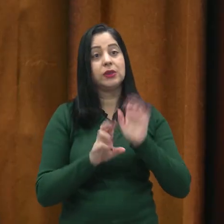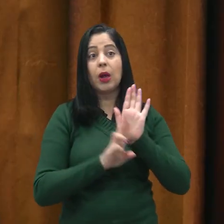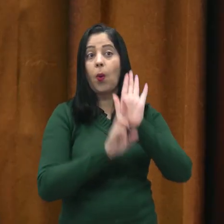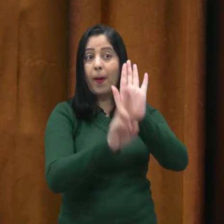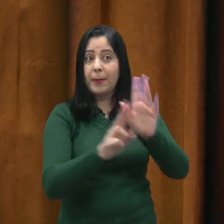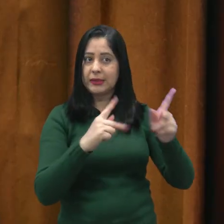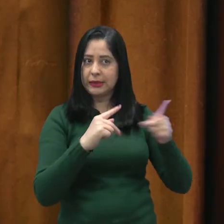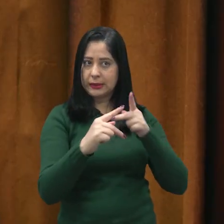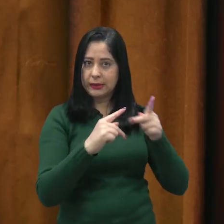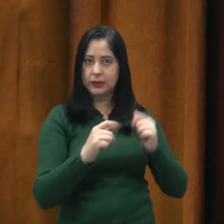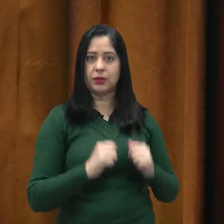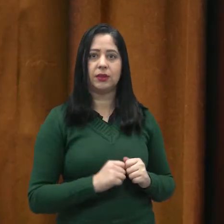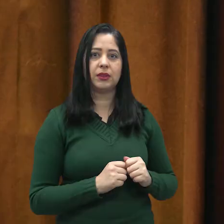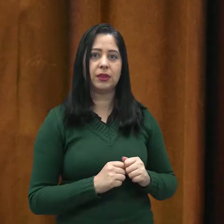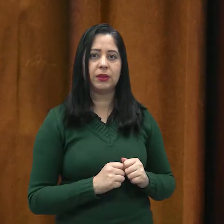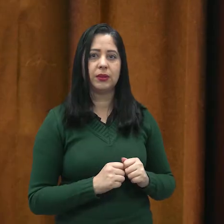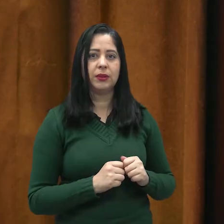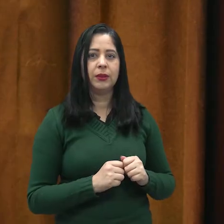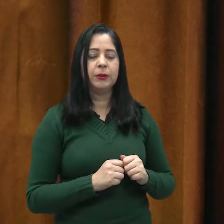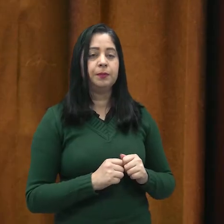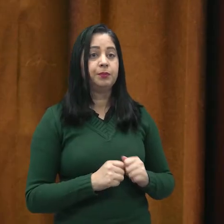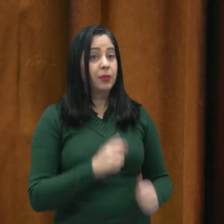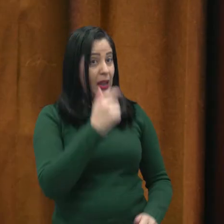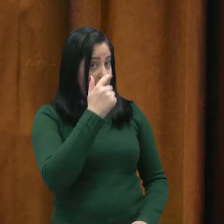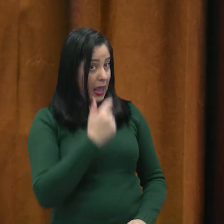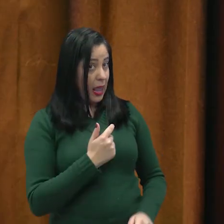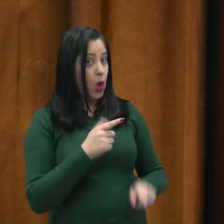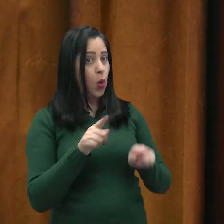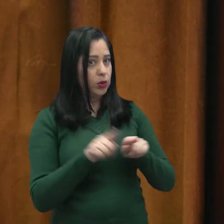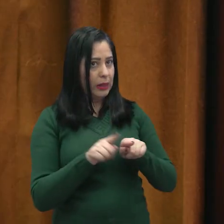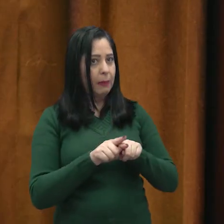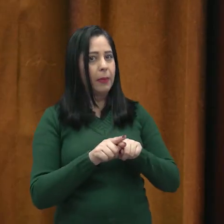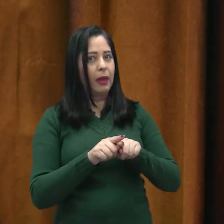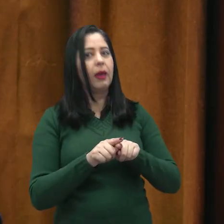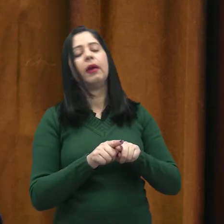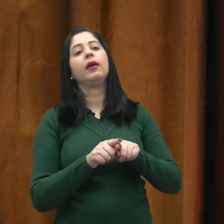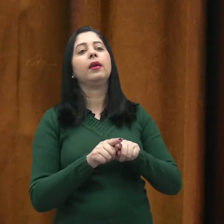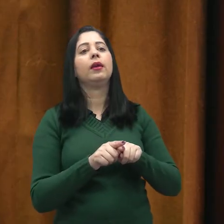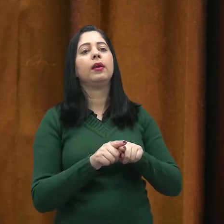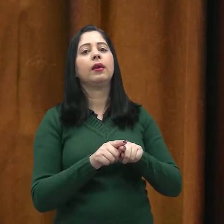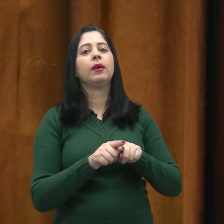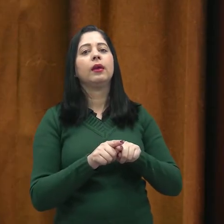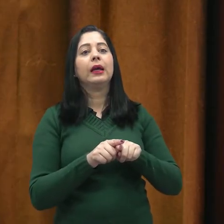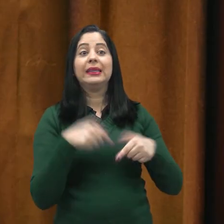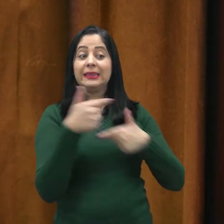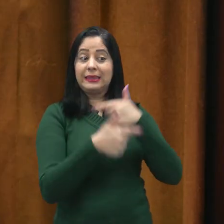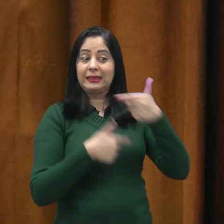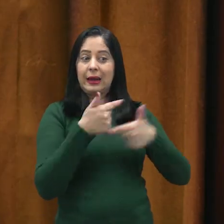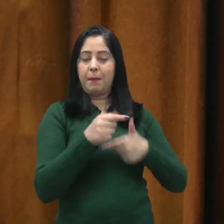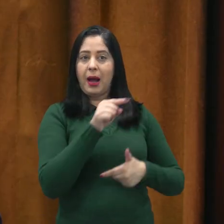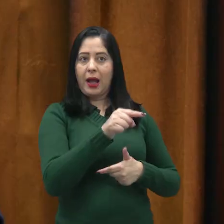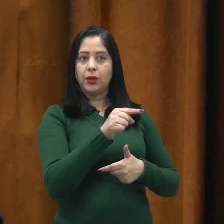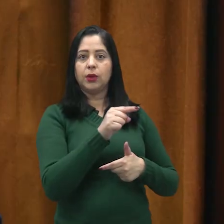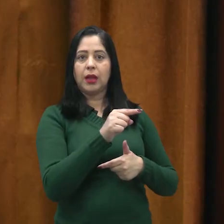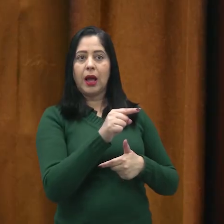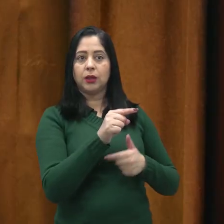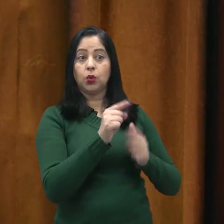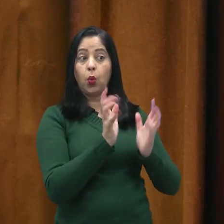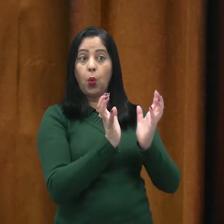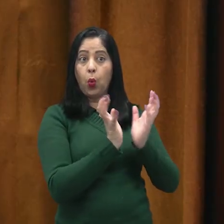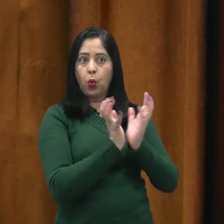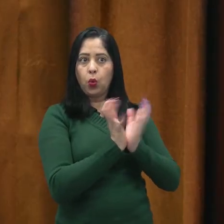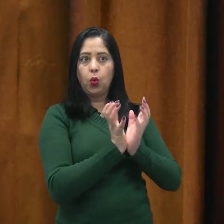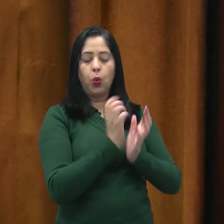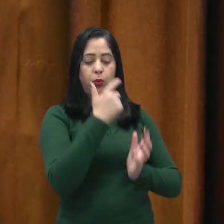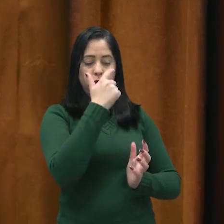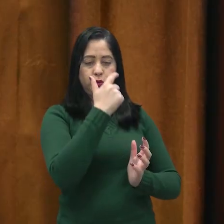Campos. E além disso também, eu faço parte do Atleta Cidadão aqui de São José dos Campos, que são 27